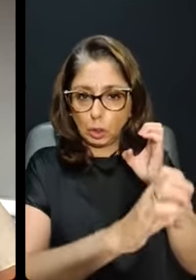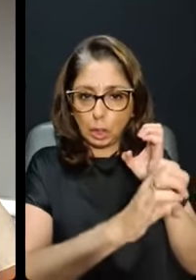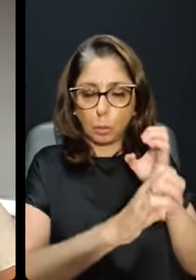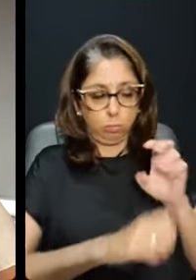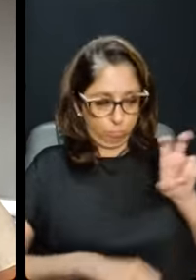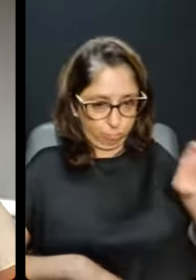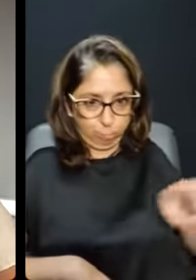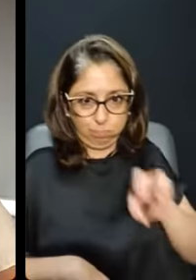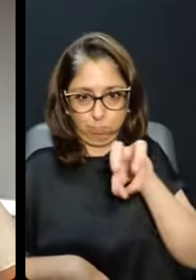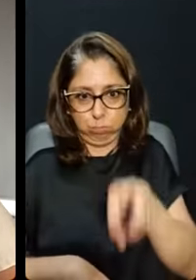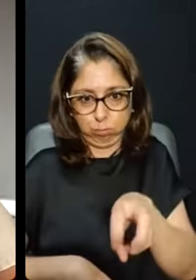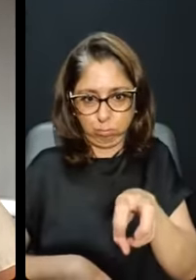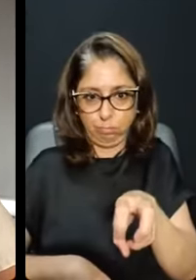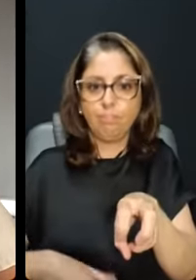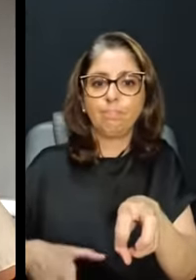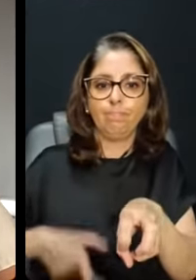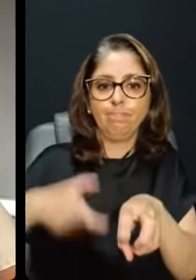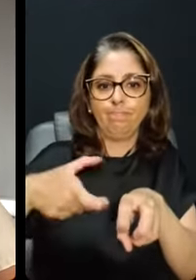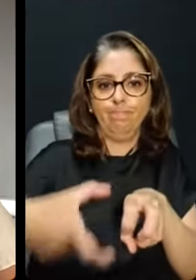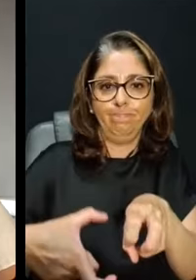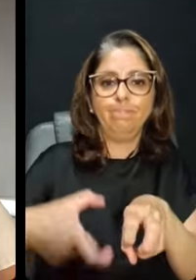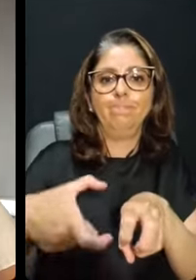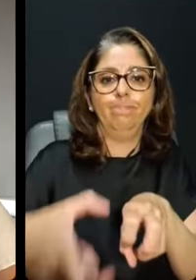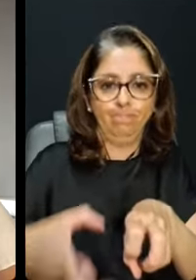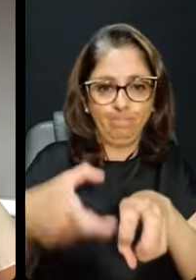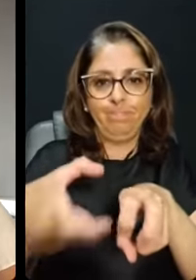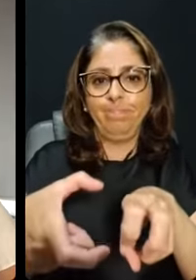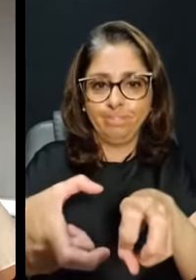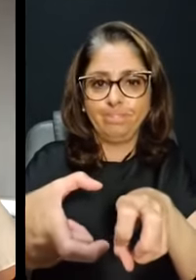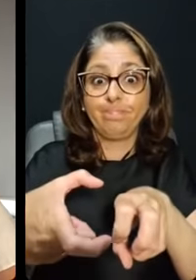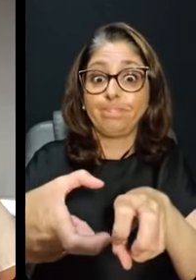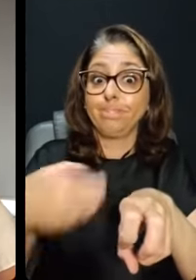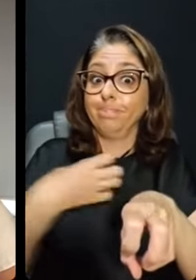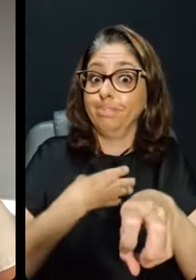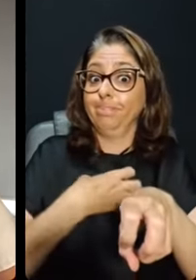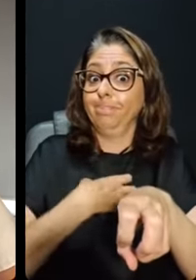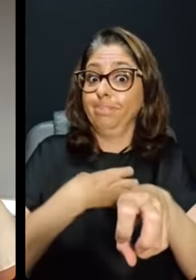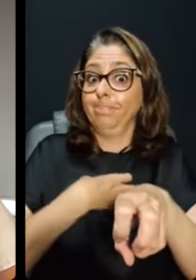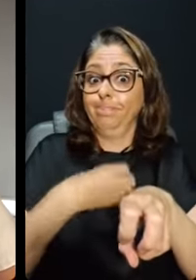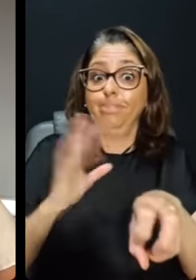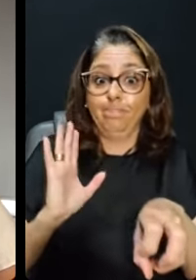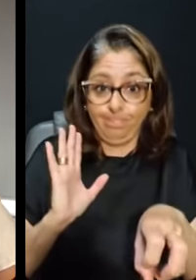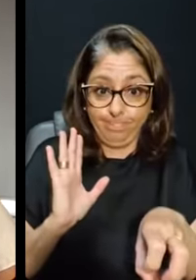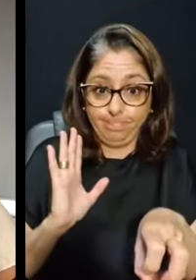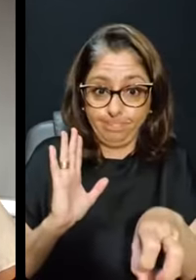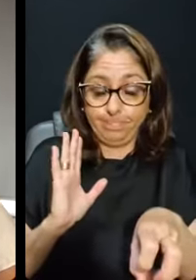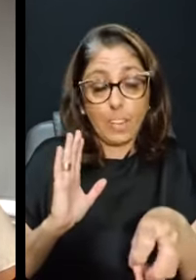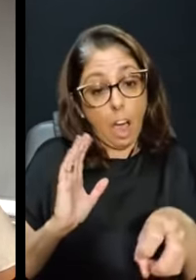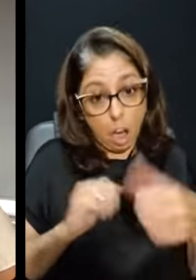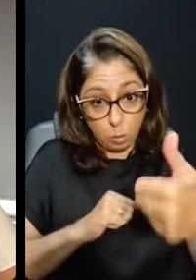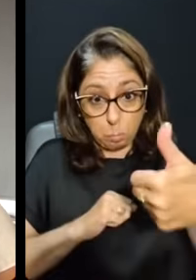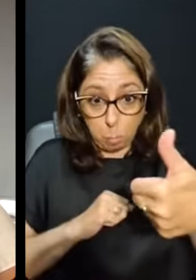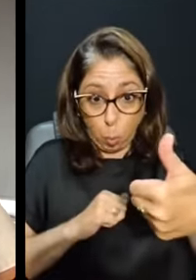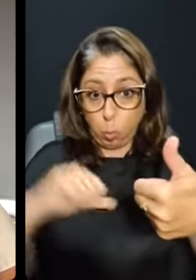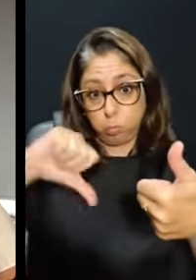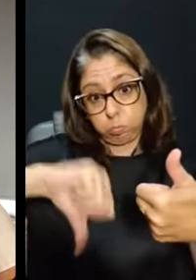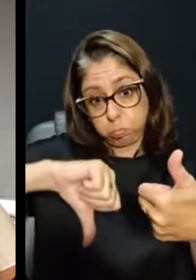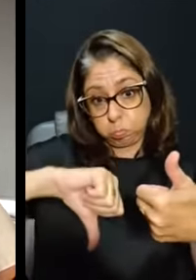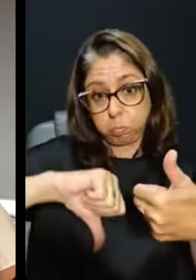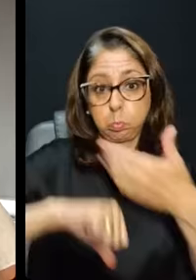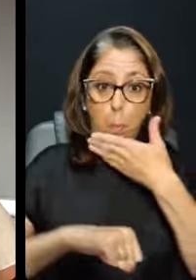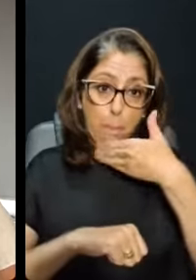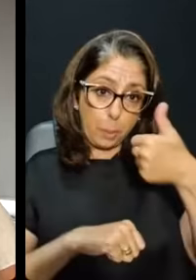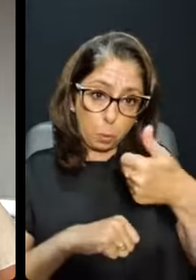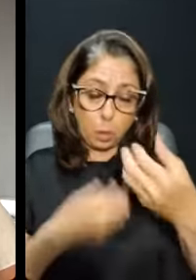arrumar a solução. Porque existem coisas na obra que realmente você não tem controle e às vezes são imprevistos que